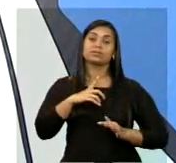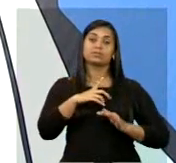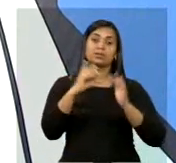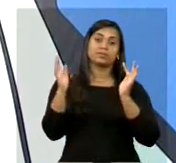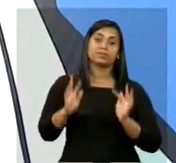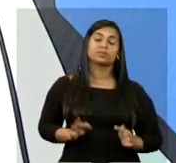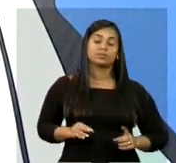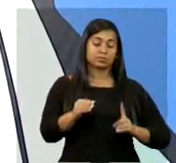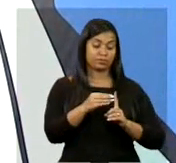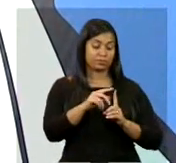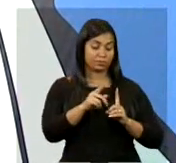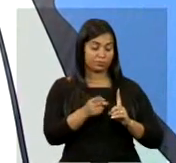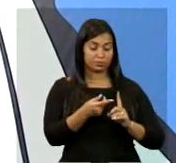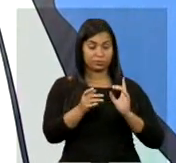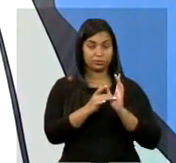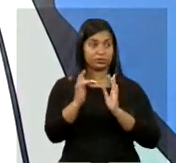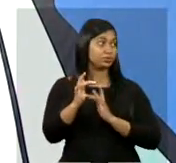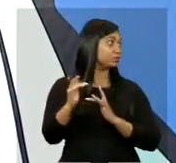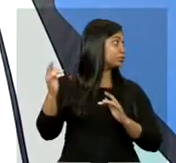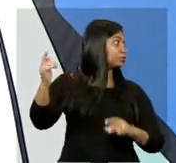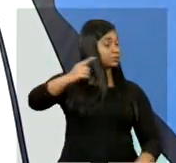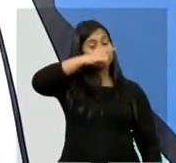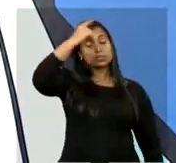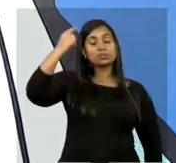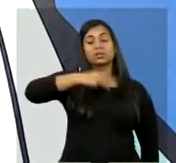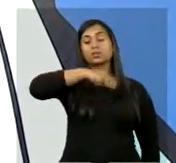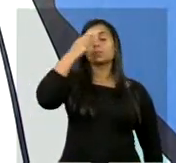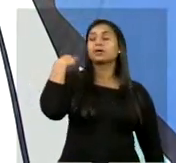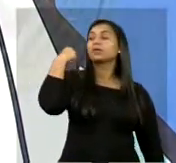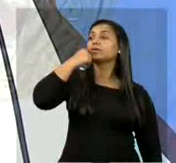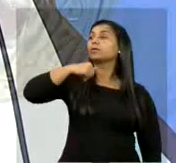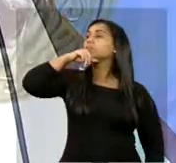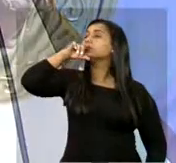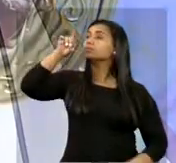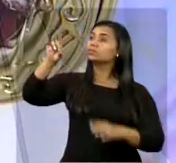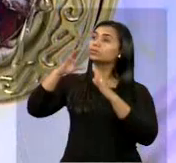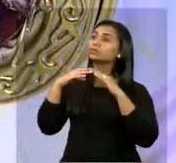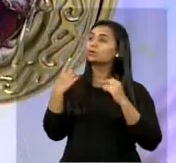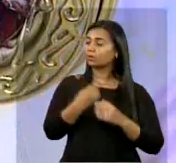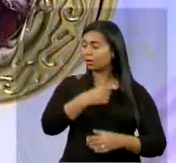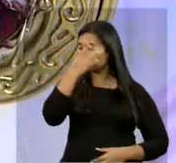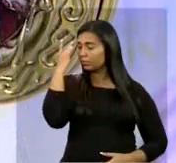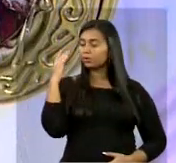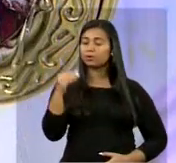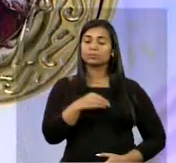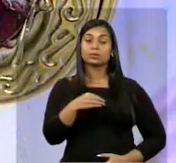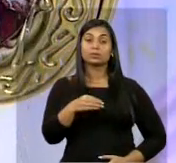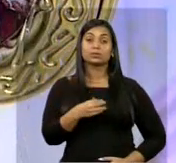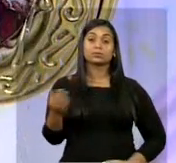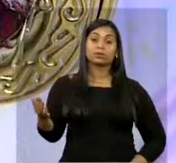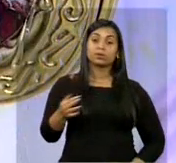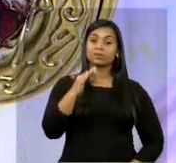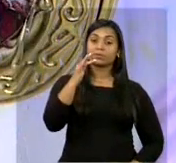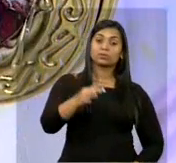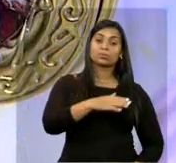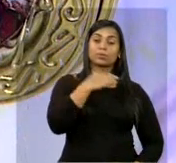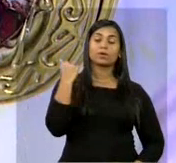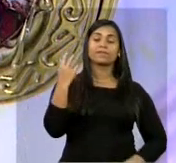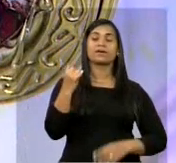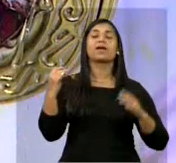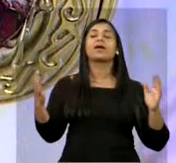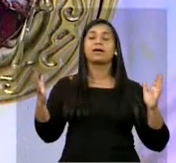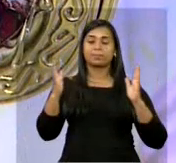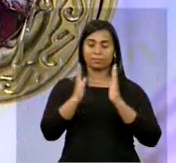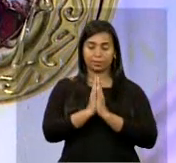entre as mulheres, e bendito é o fruto do vosso ventre, Jesus. Santa Maria, Mãe de Deus, rogai por nós, pecadores, agora e